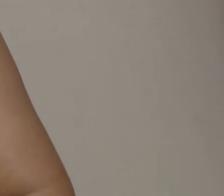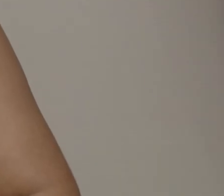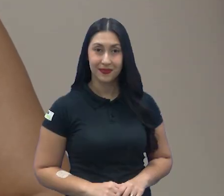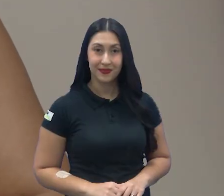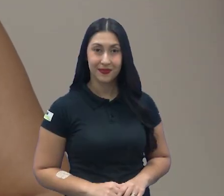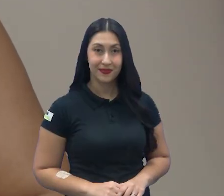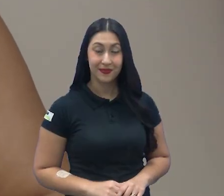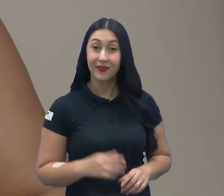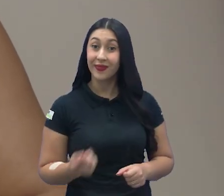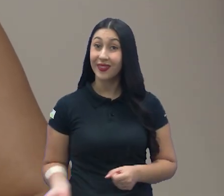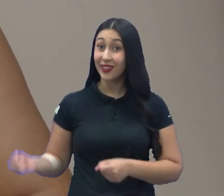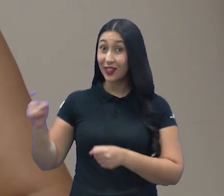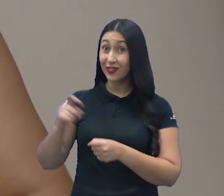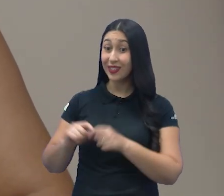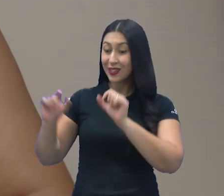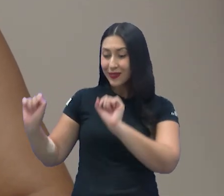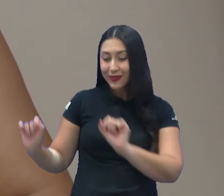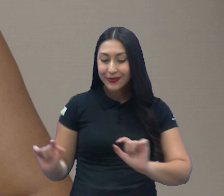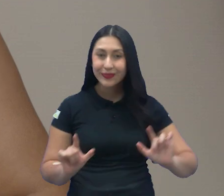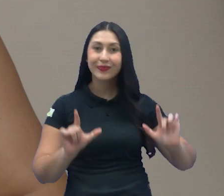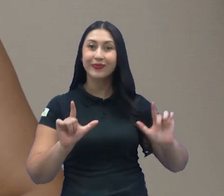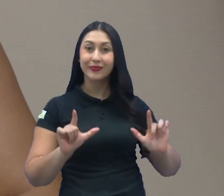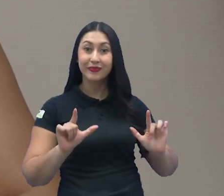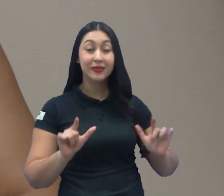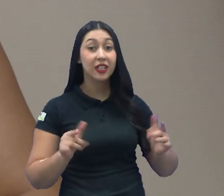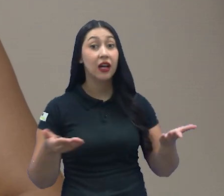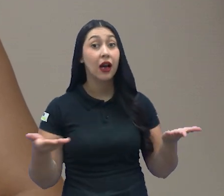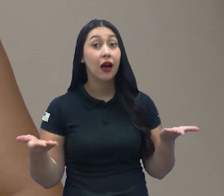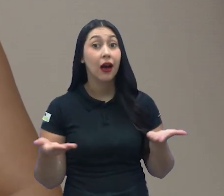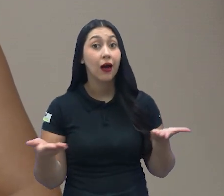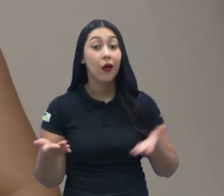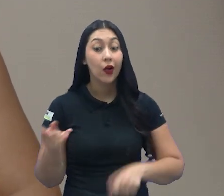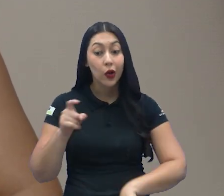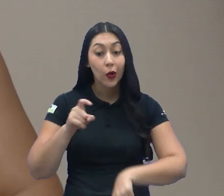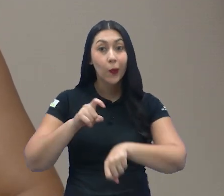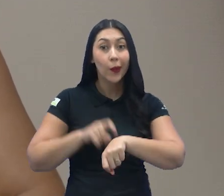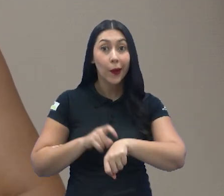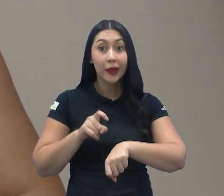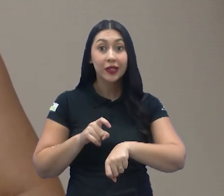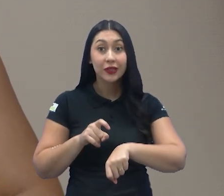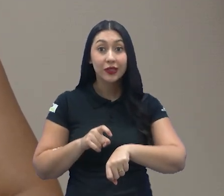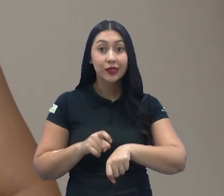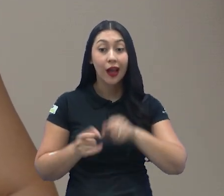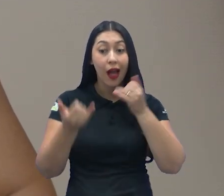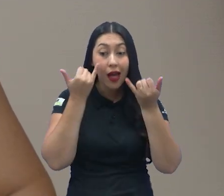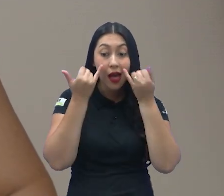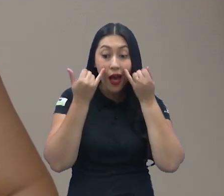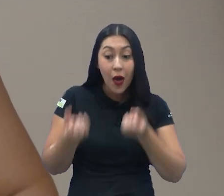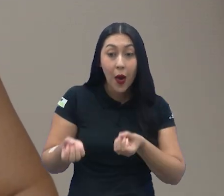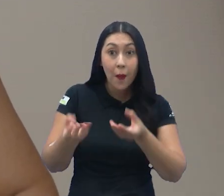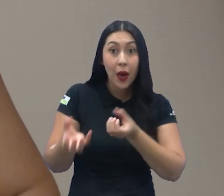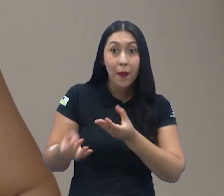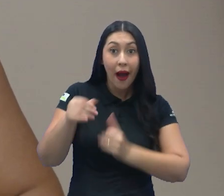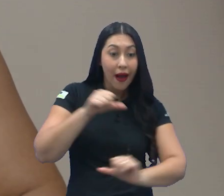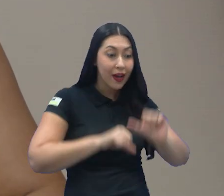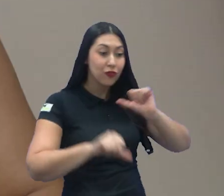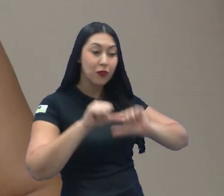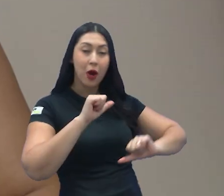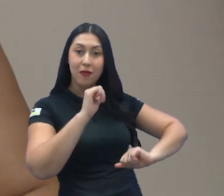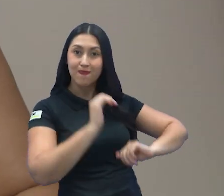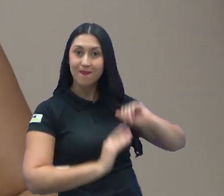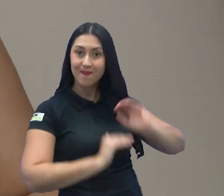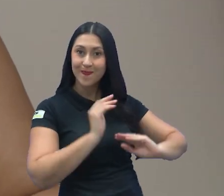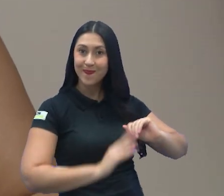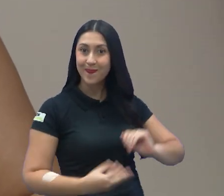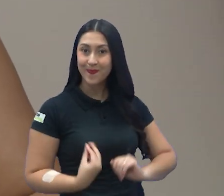Estamos de volta com o De Bem com Você. Agora é hora de transformar informação em ferramenta prática para a nossa